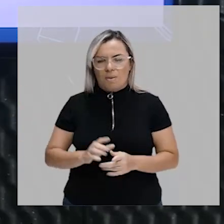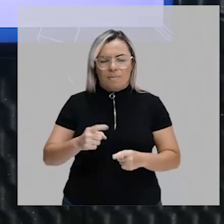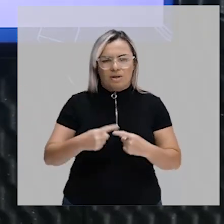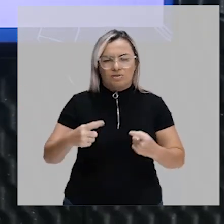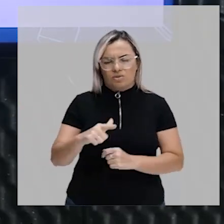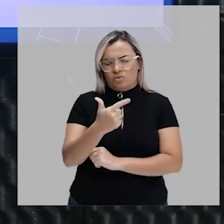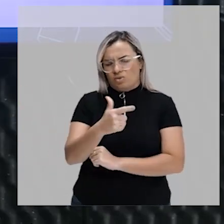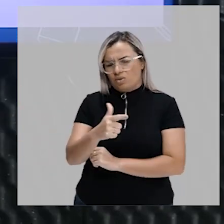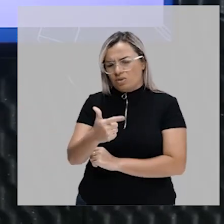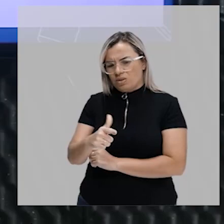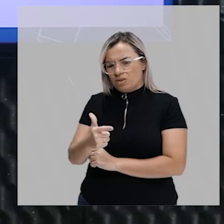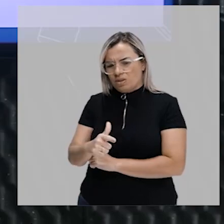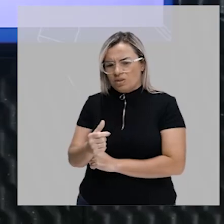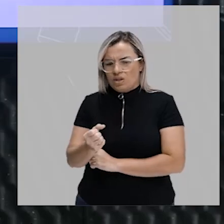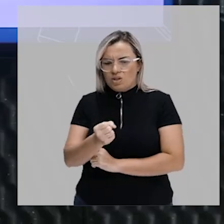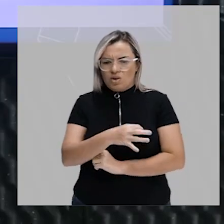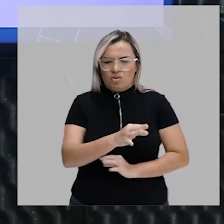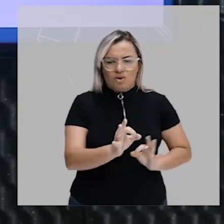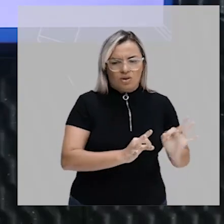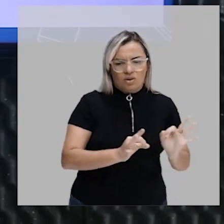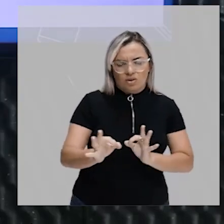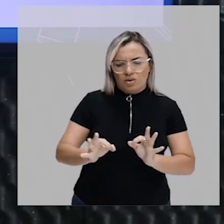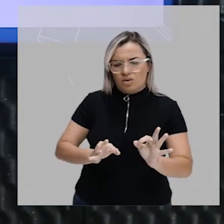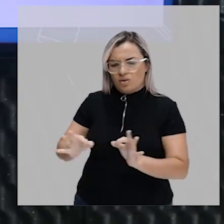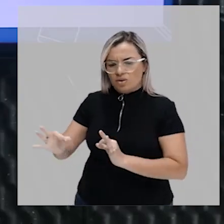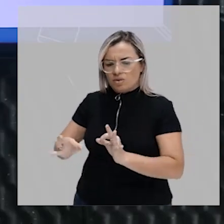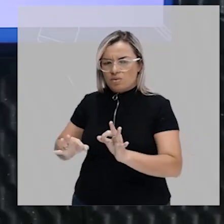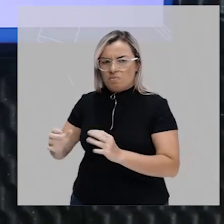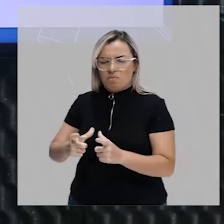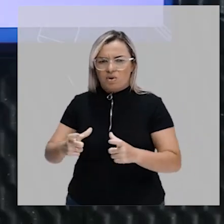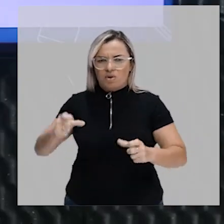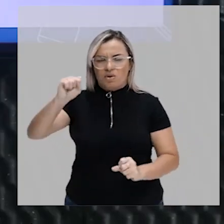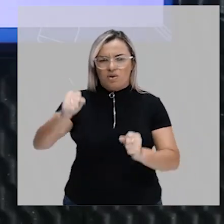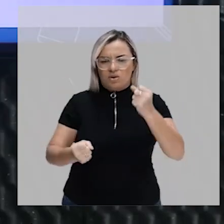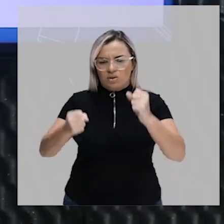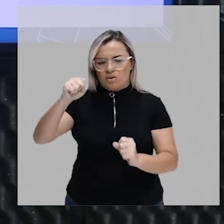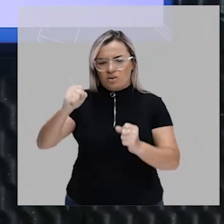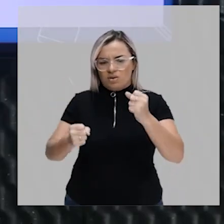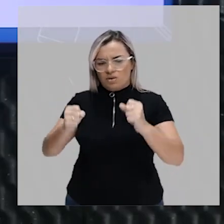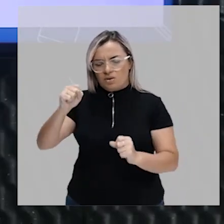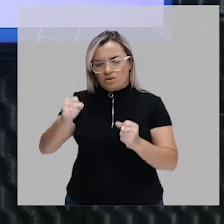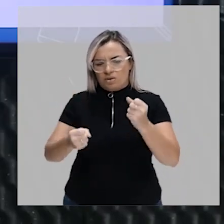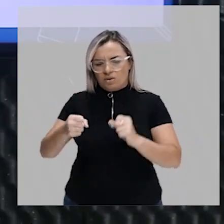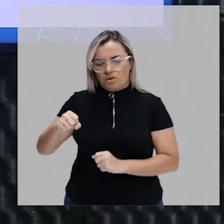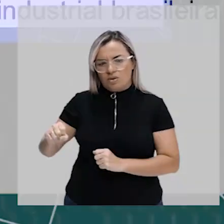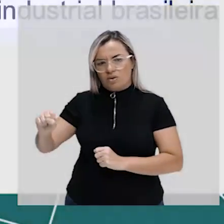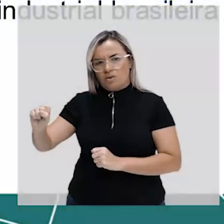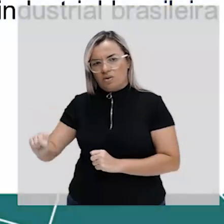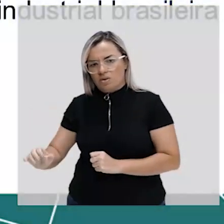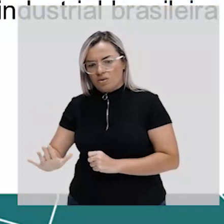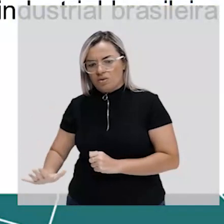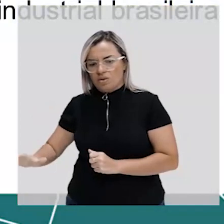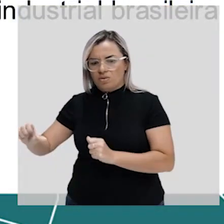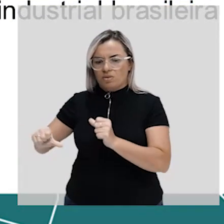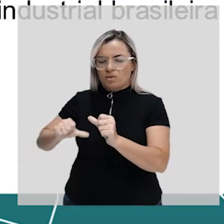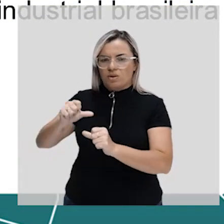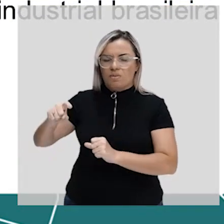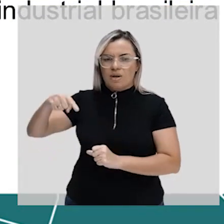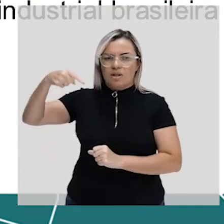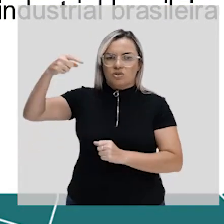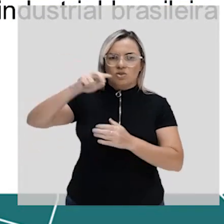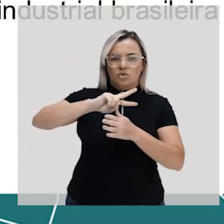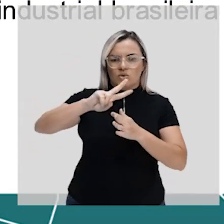plano macro, indústrias saindo em sua grande proporção do Sudeste, principalmente para essas regiões. Isso não vai acontecer, então isso aqui